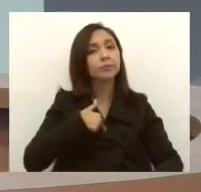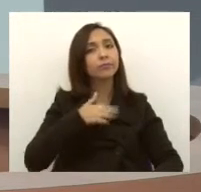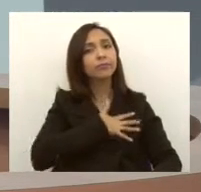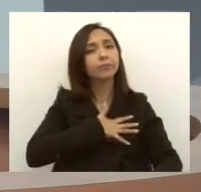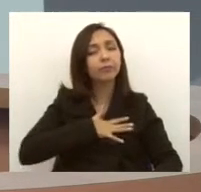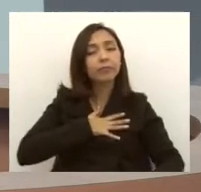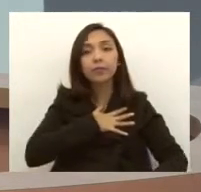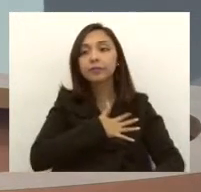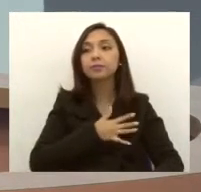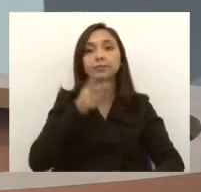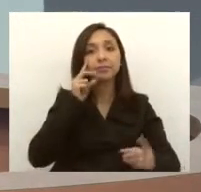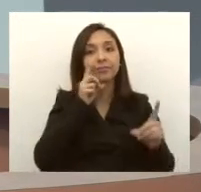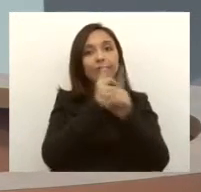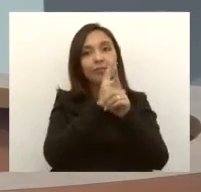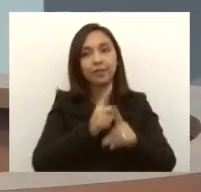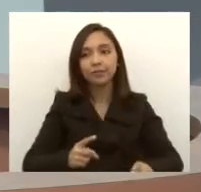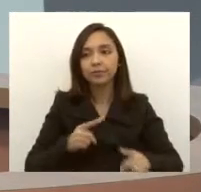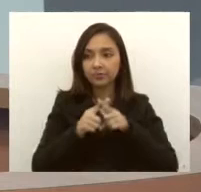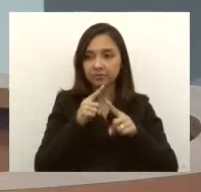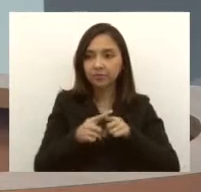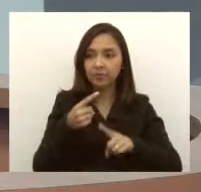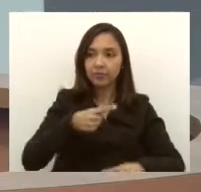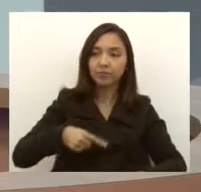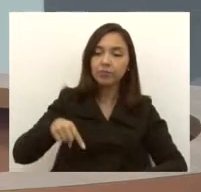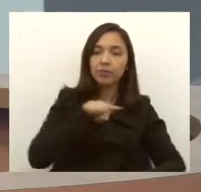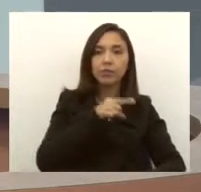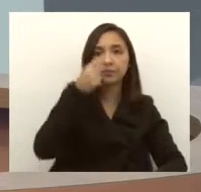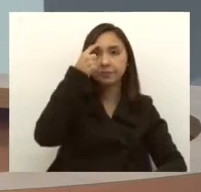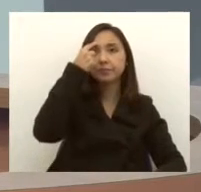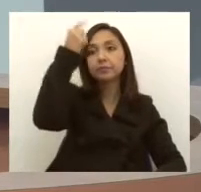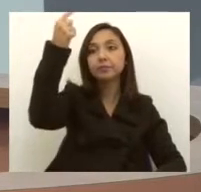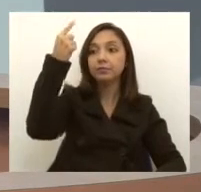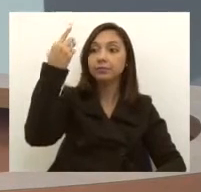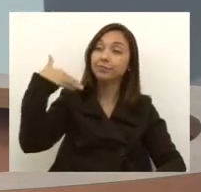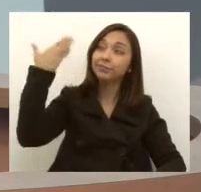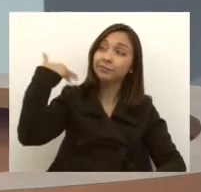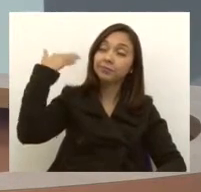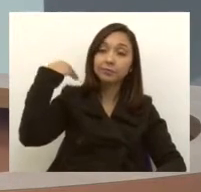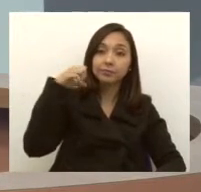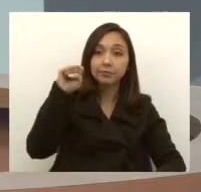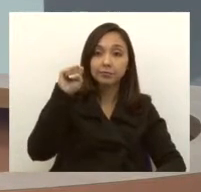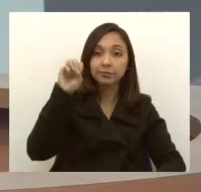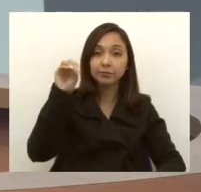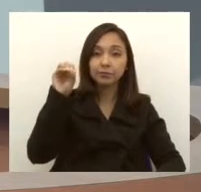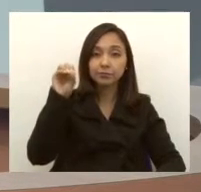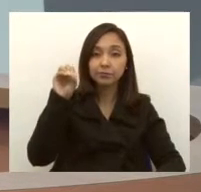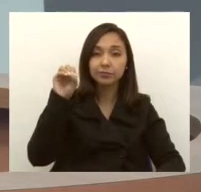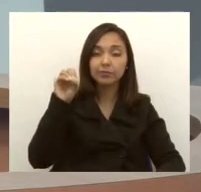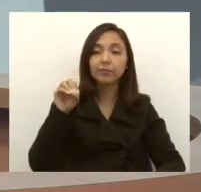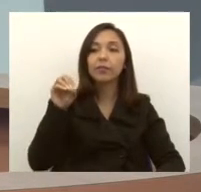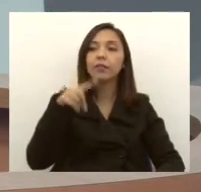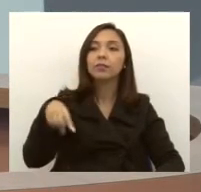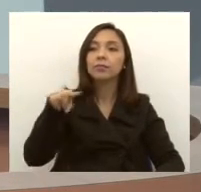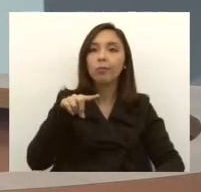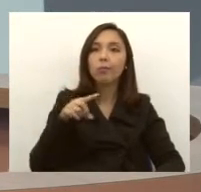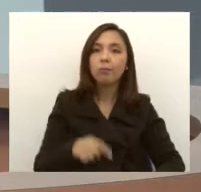satisfeito em vê-lo, porque nós vamos relembrar a década de 80 do